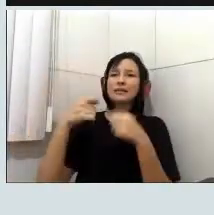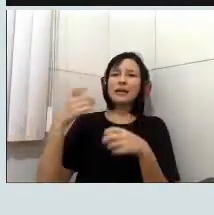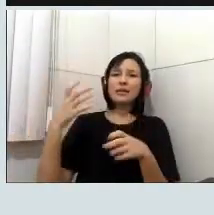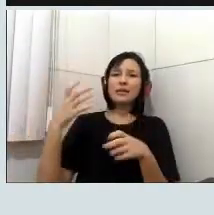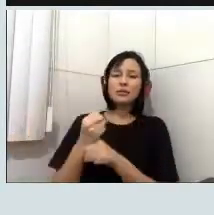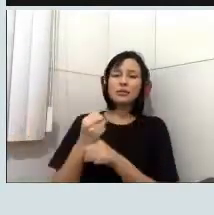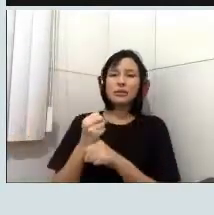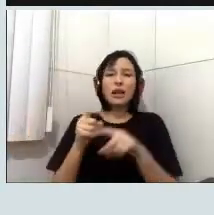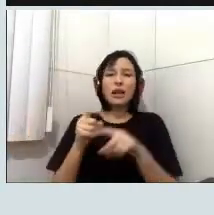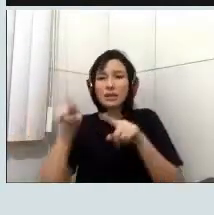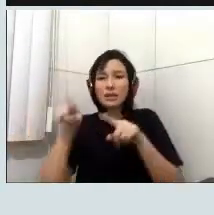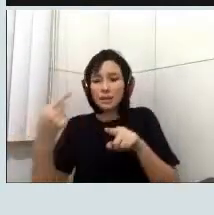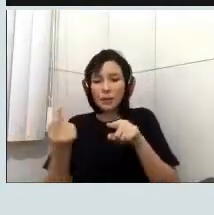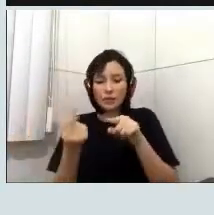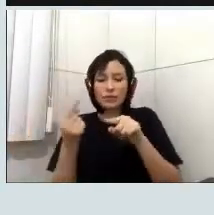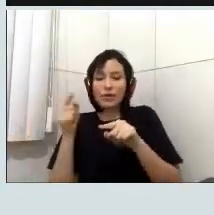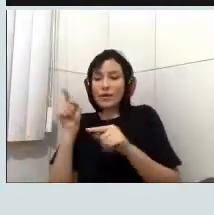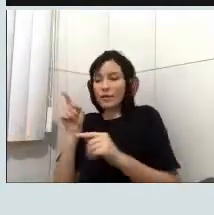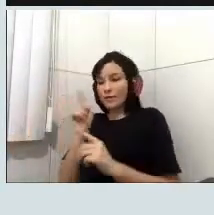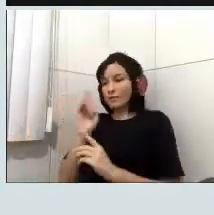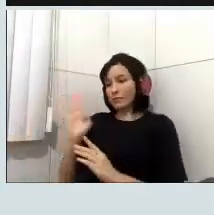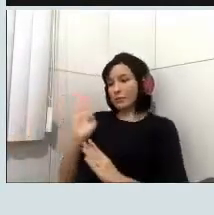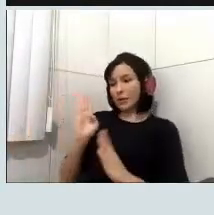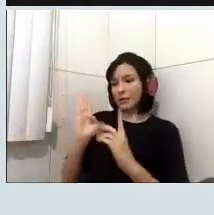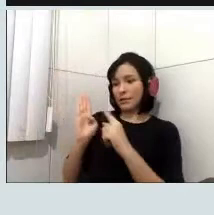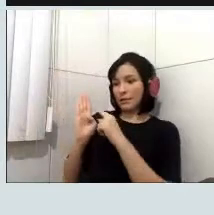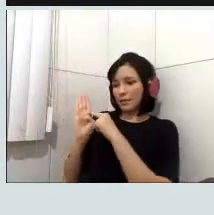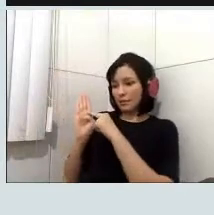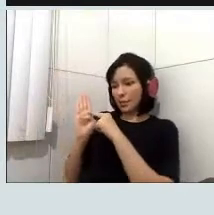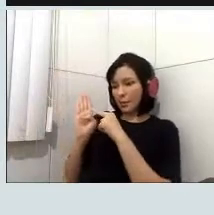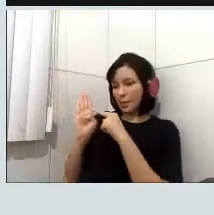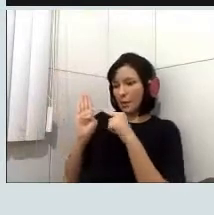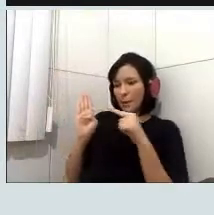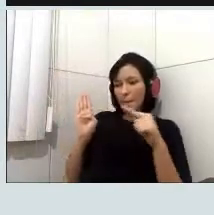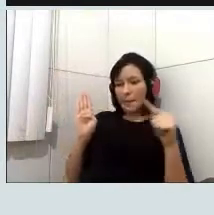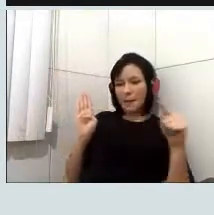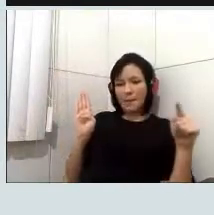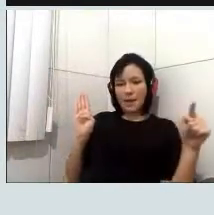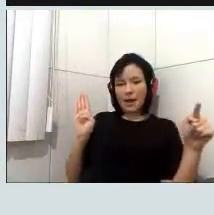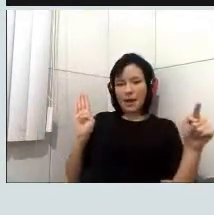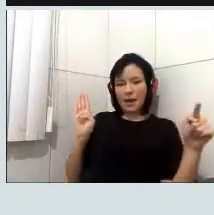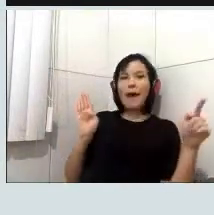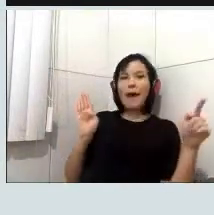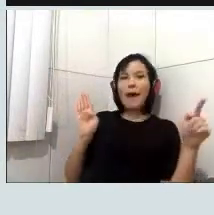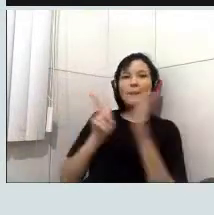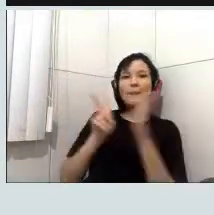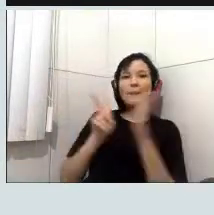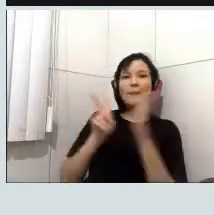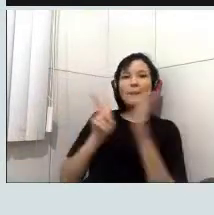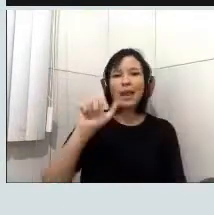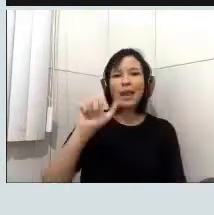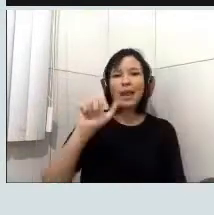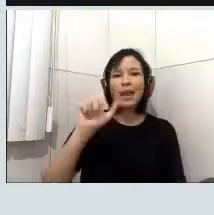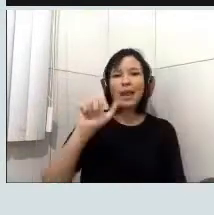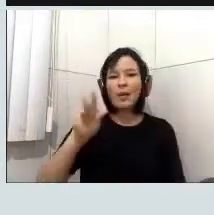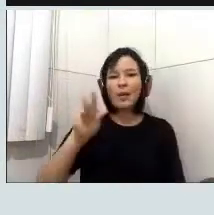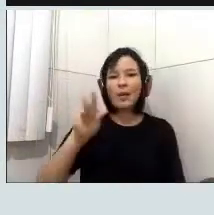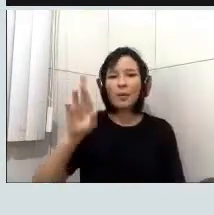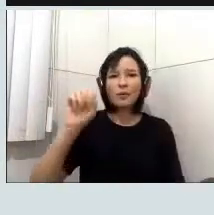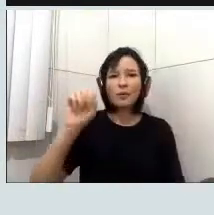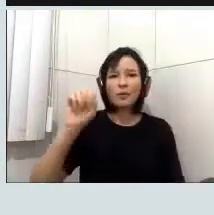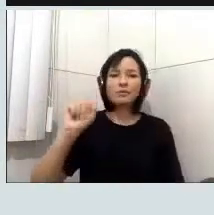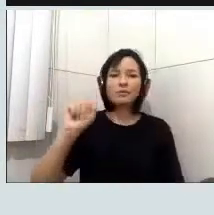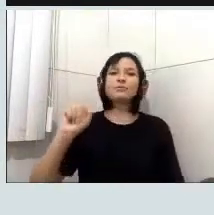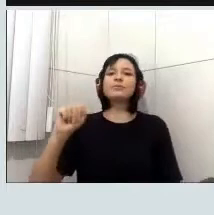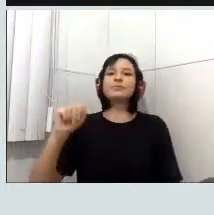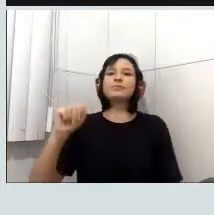largura. E do chão até o final da casa, vocês vão ver o comprimento da